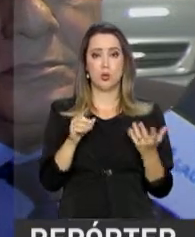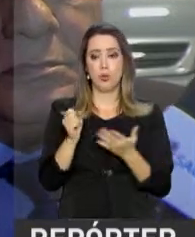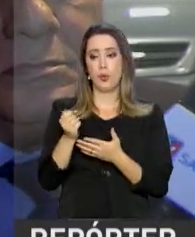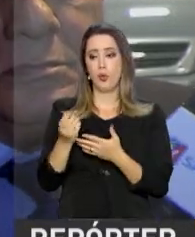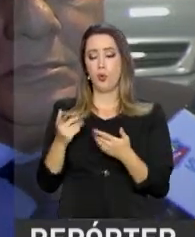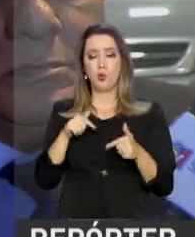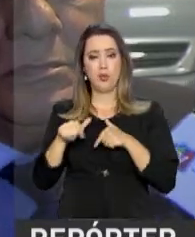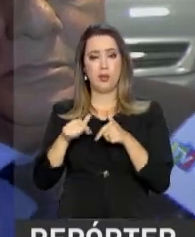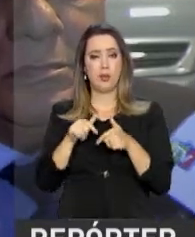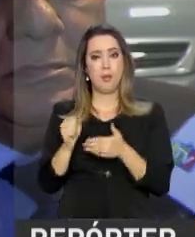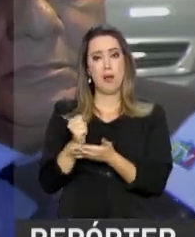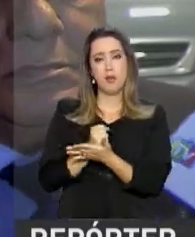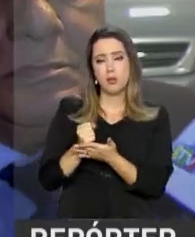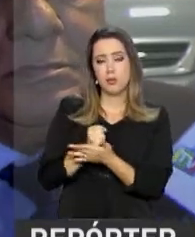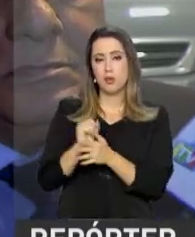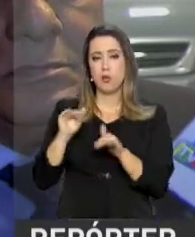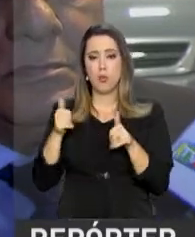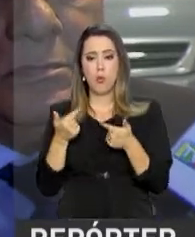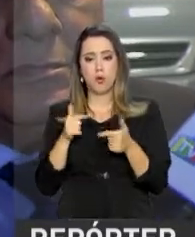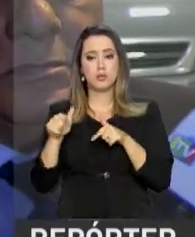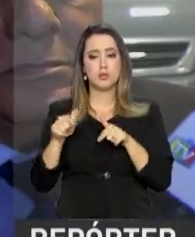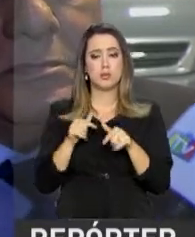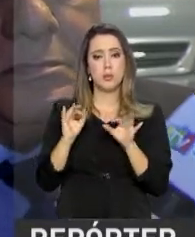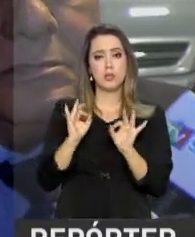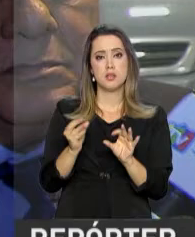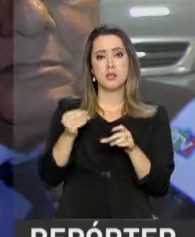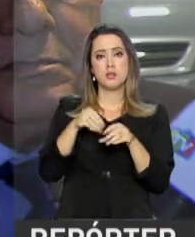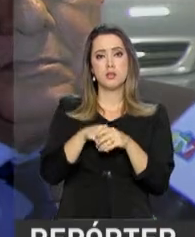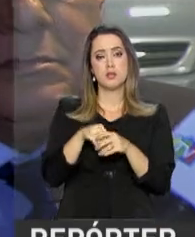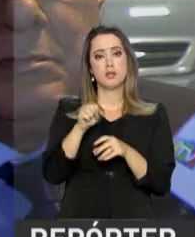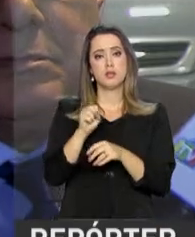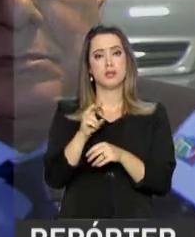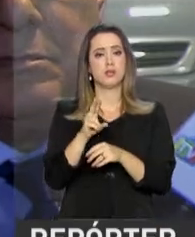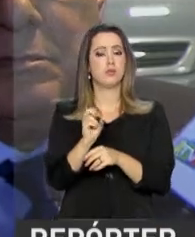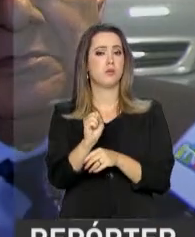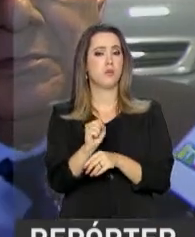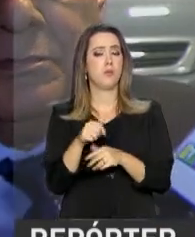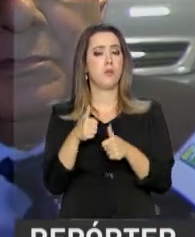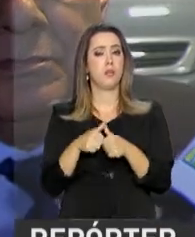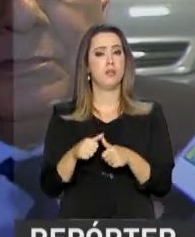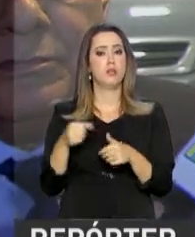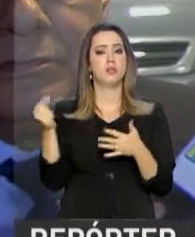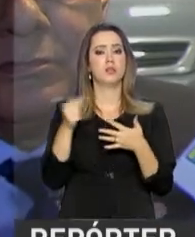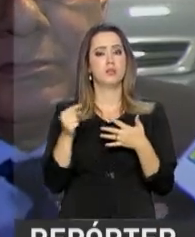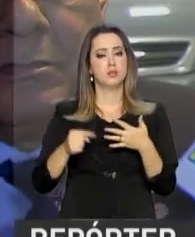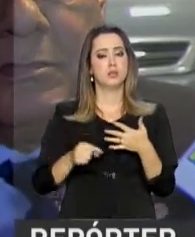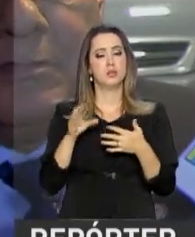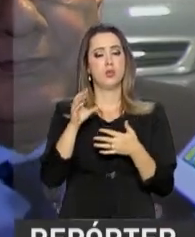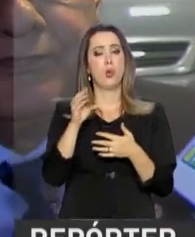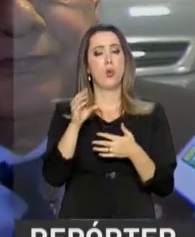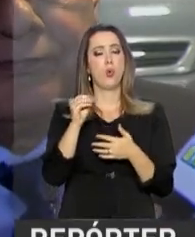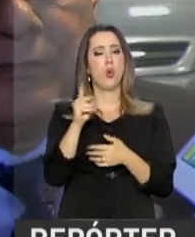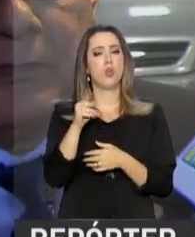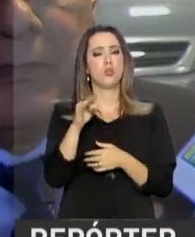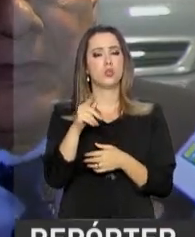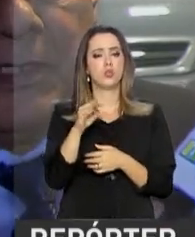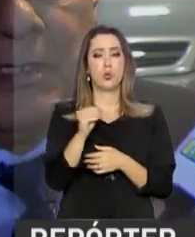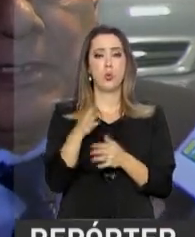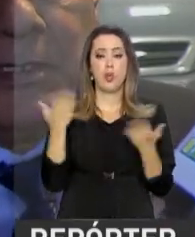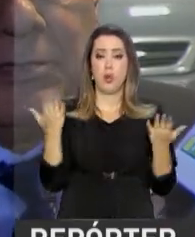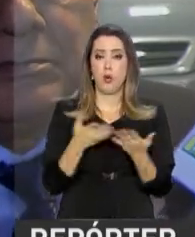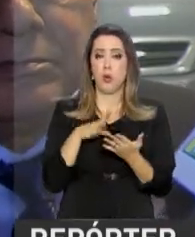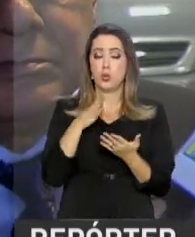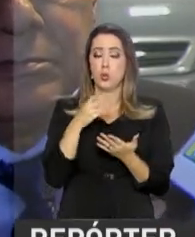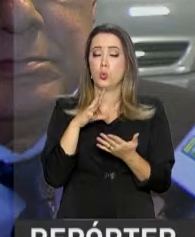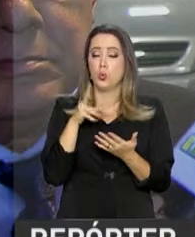ea importância da sua atuação dentro do sistema sus então estabelecemos esse código e agora todos os procedimentos que